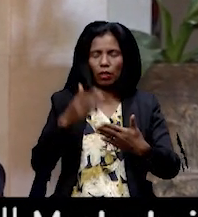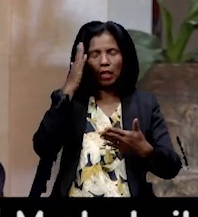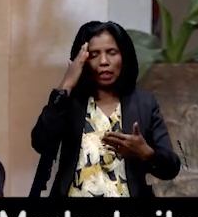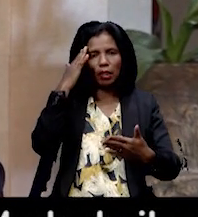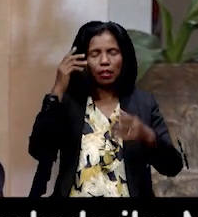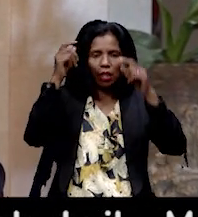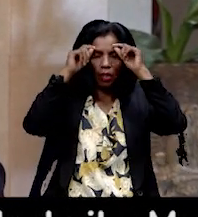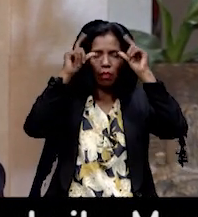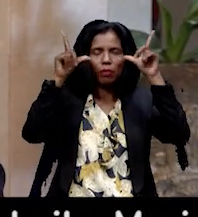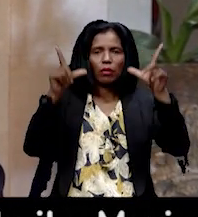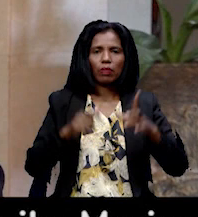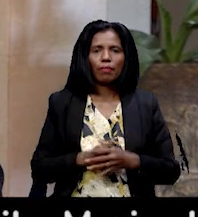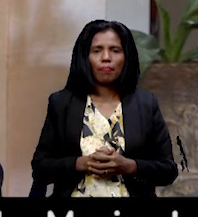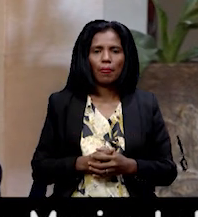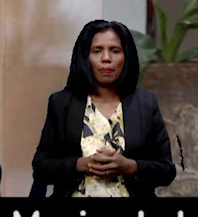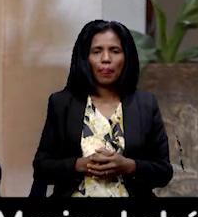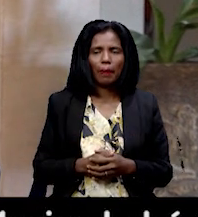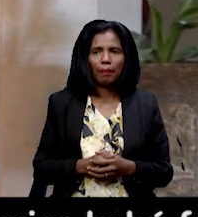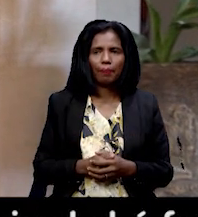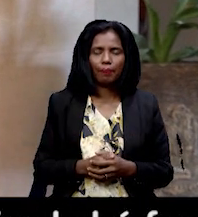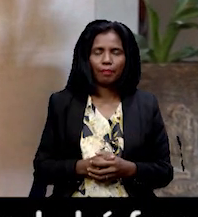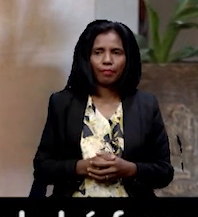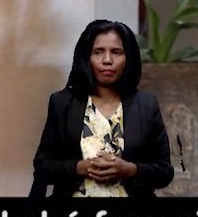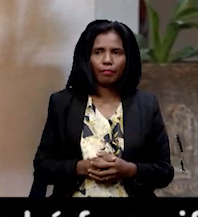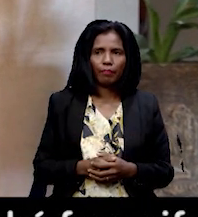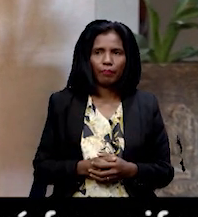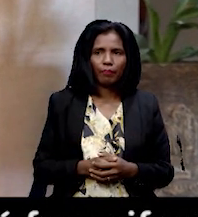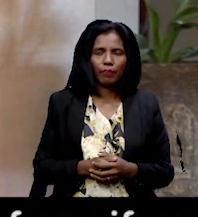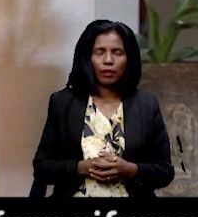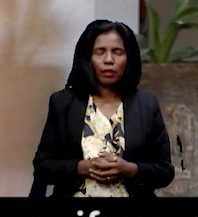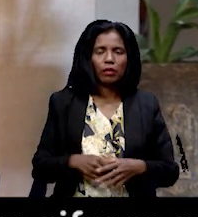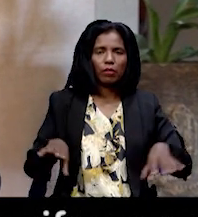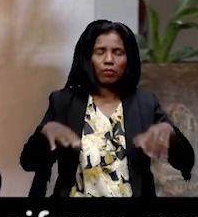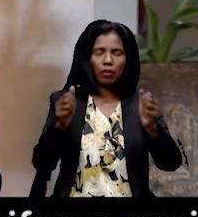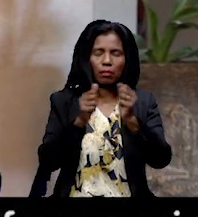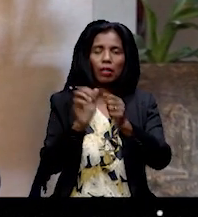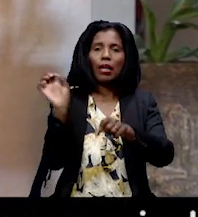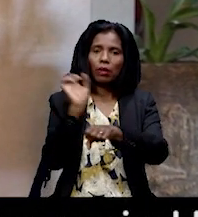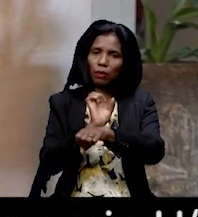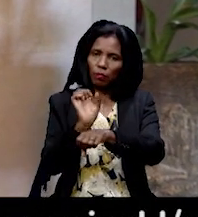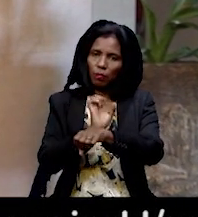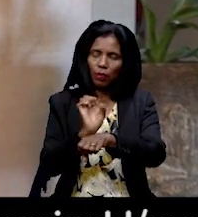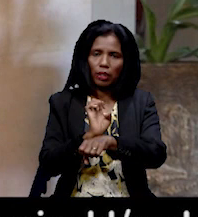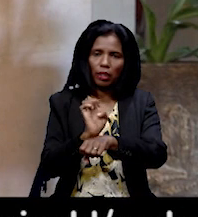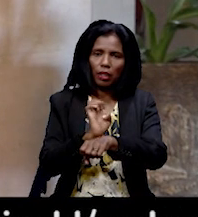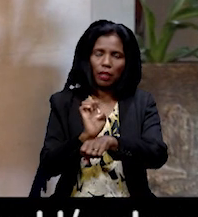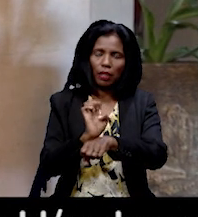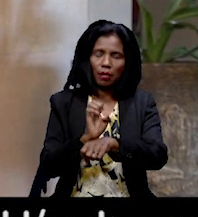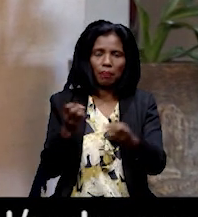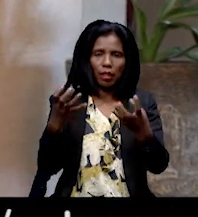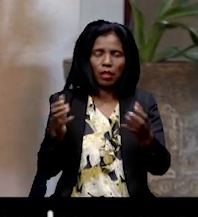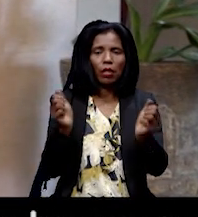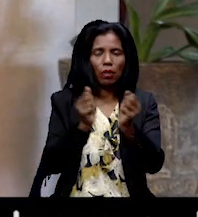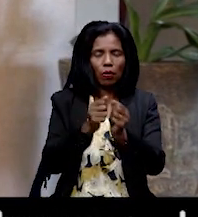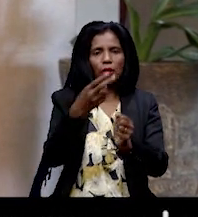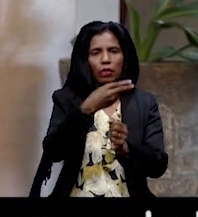Ninia será a relação econômico mahas liune ho Indonésia,